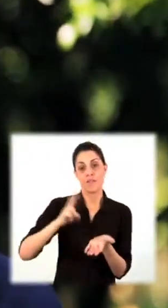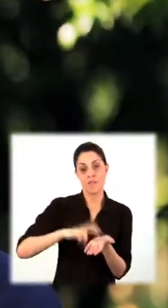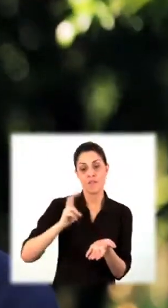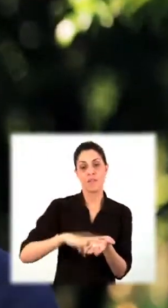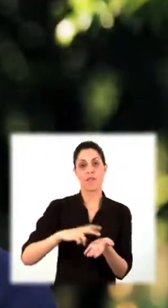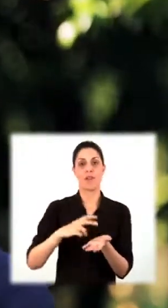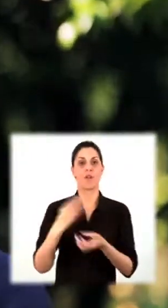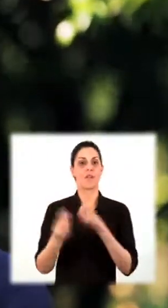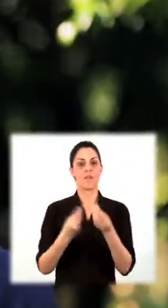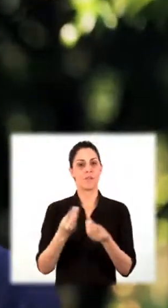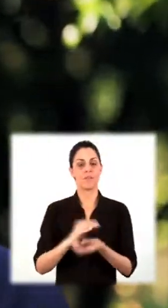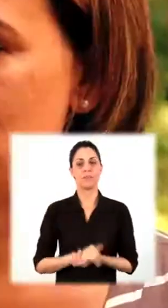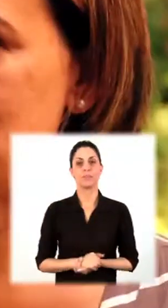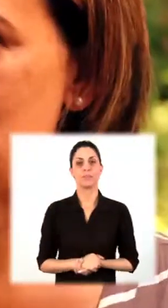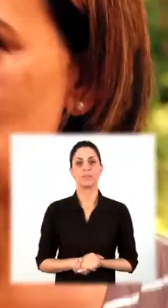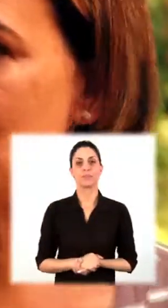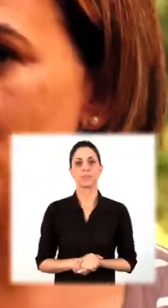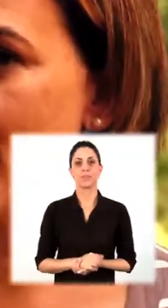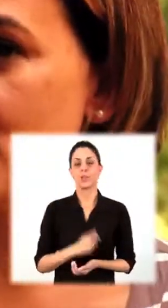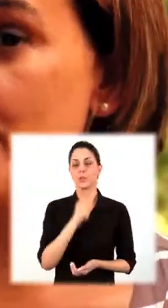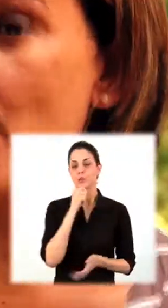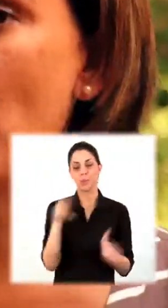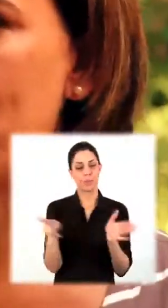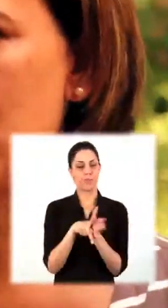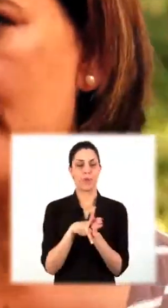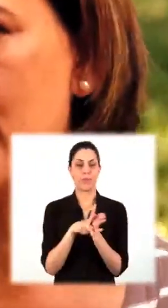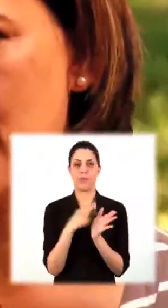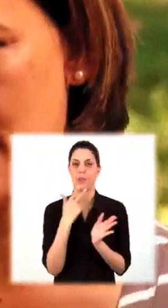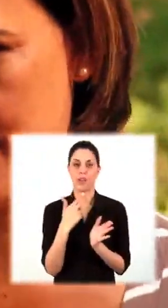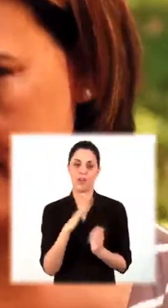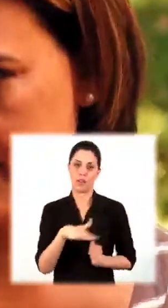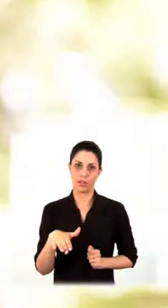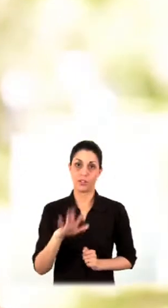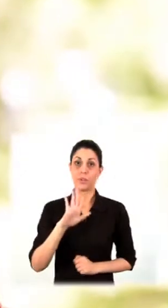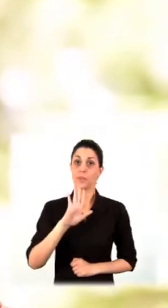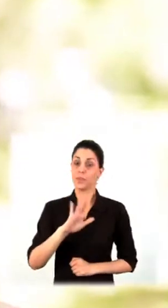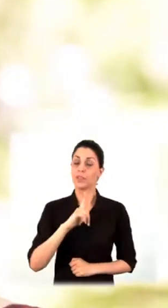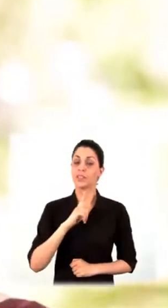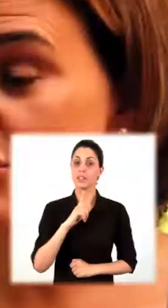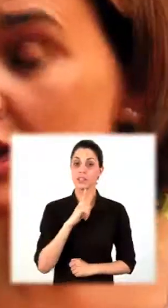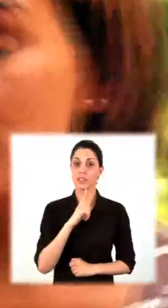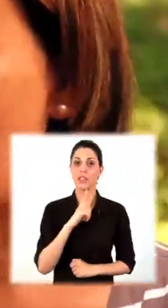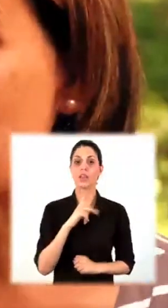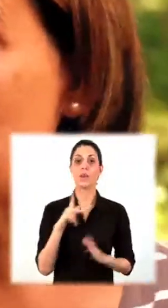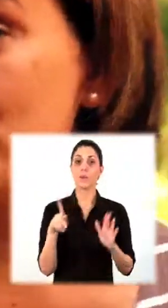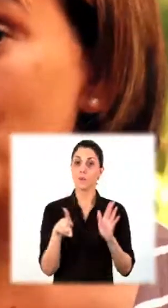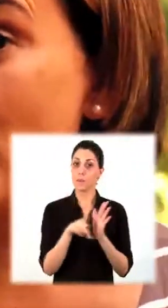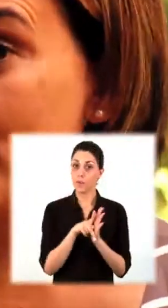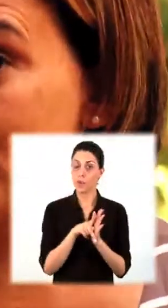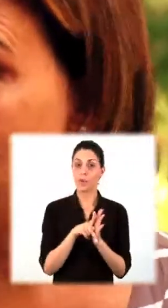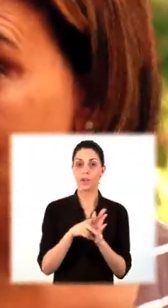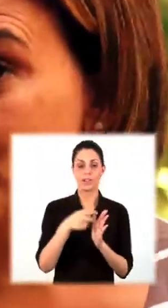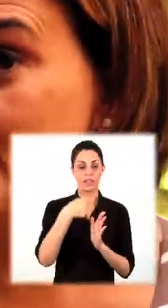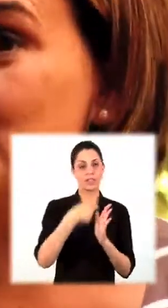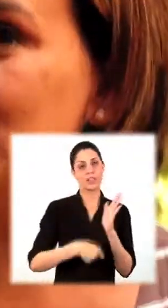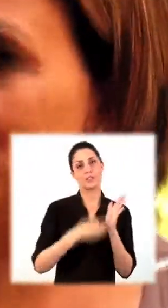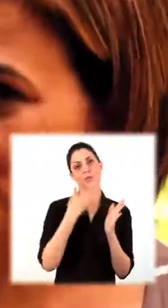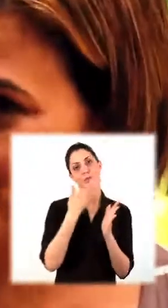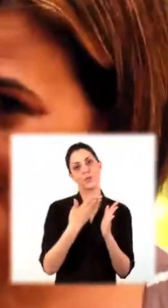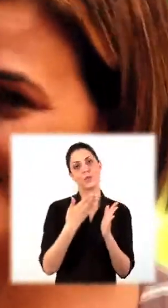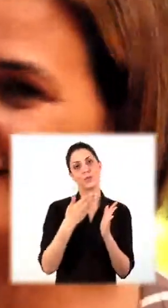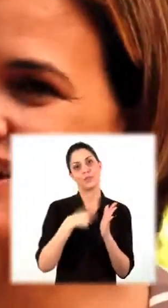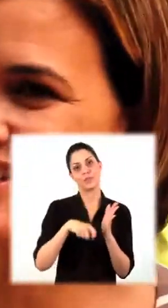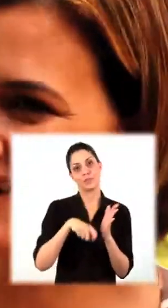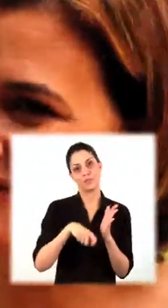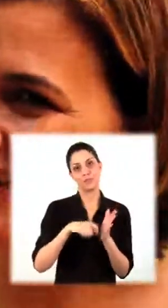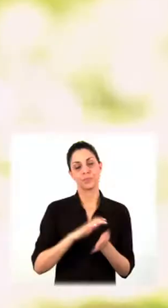verbais especificamente? Não existe linguagem própria para a criança. Existe linguagem própria para o